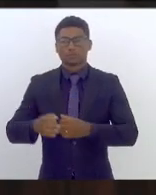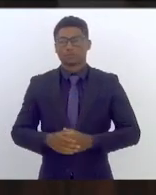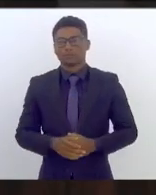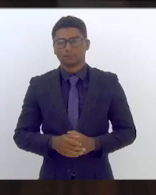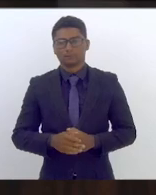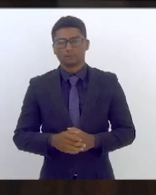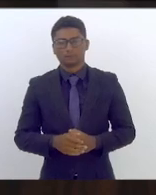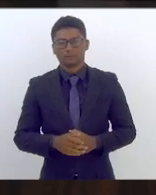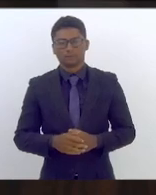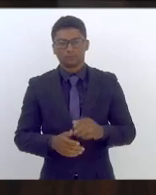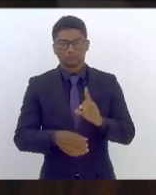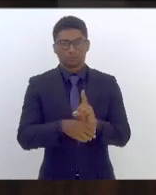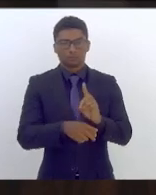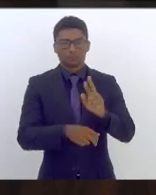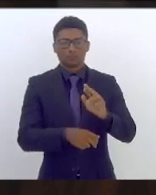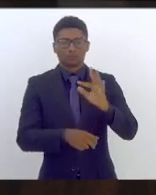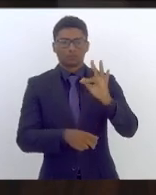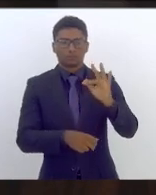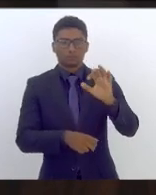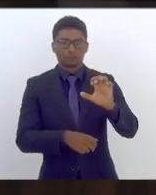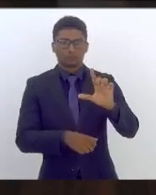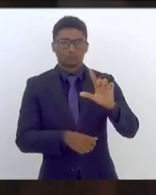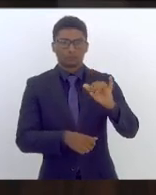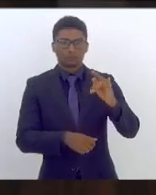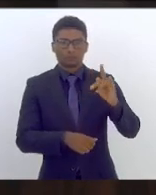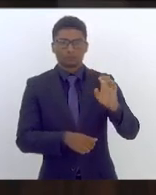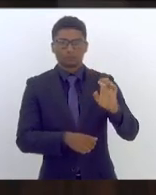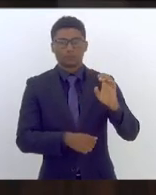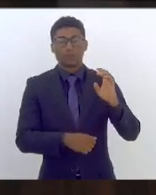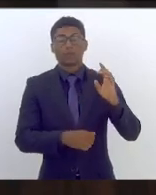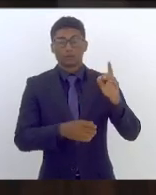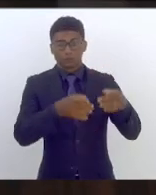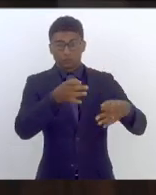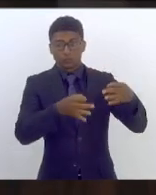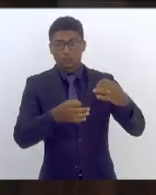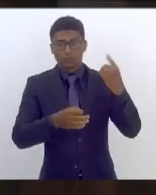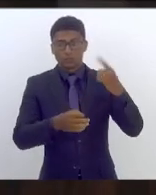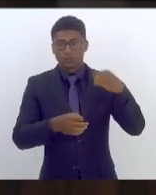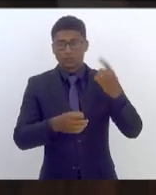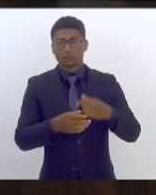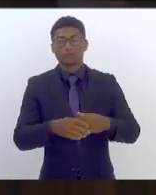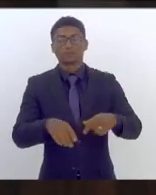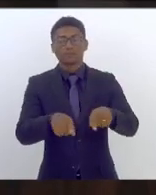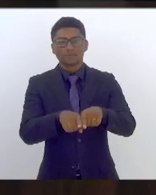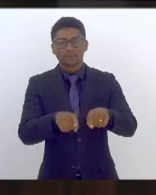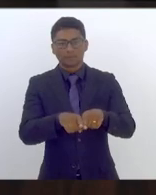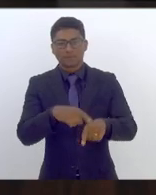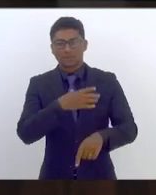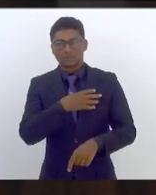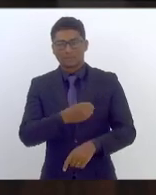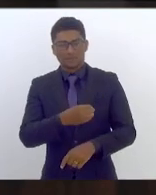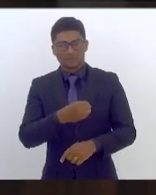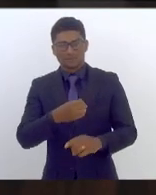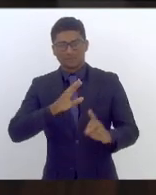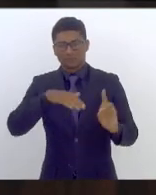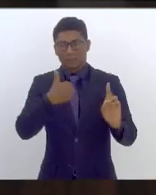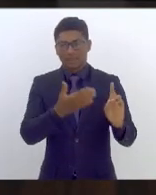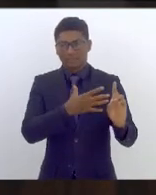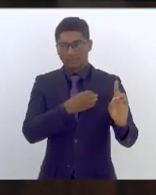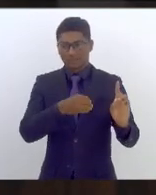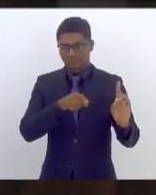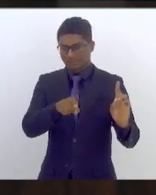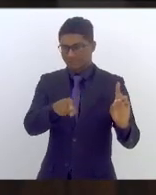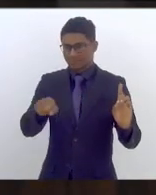Dr Felipe Carvalho Gonçalves da Silva Juiz de Direito e os filhos do homenageado Henrique Macedo Viana